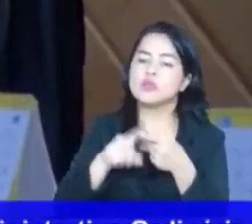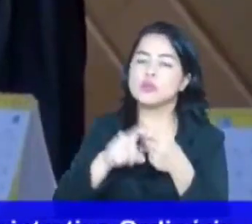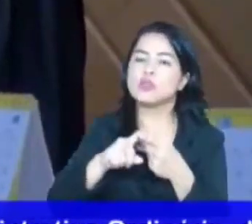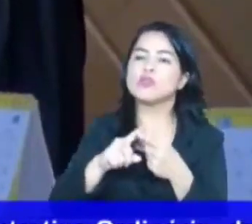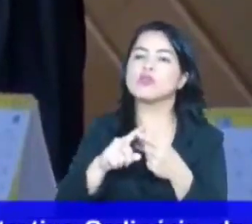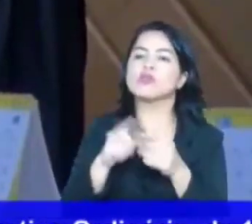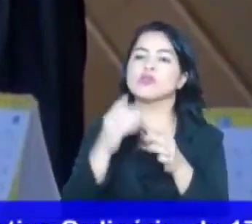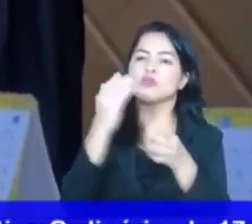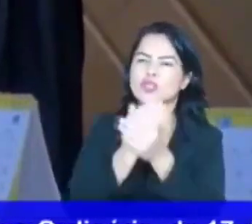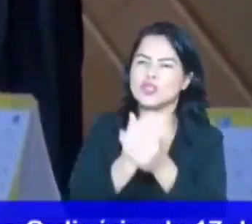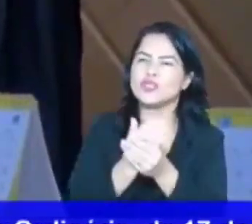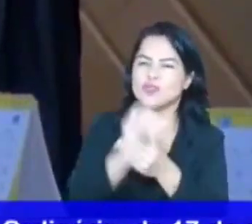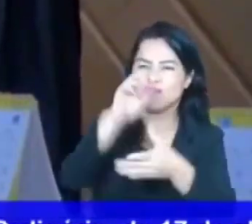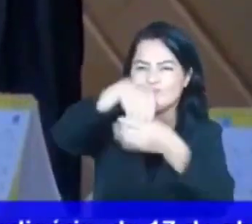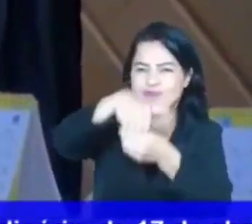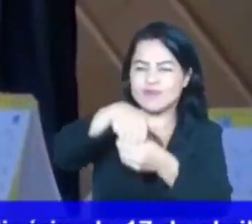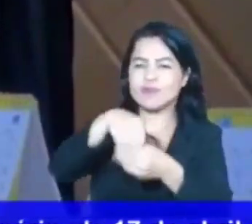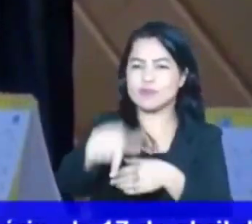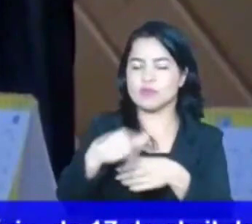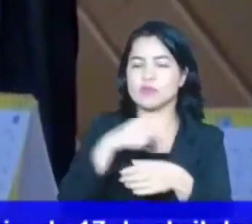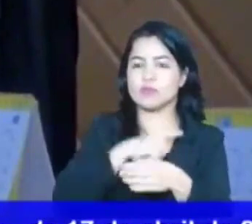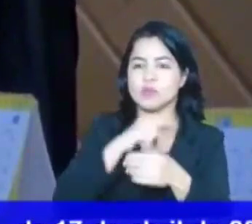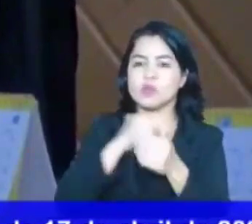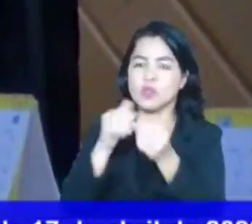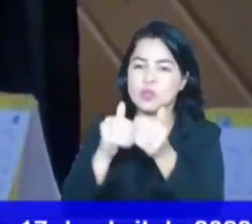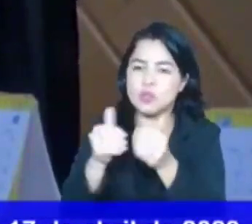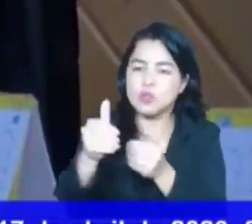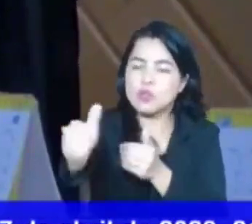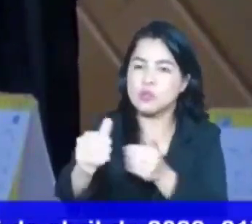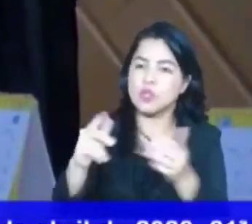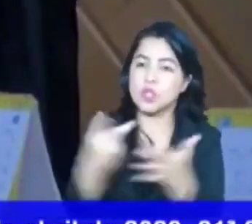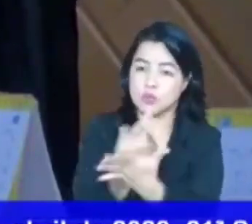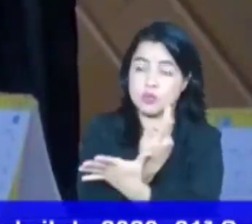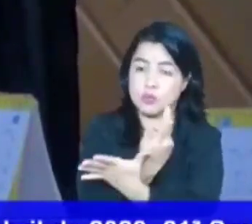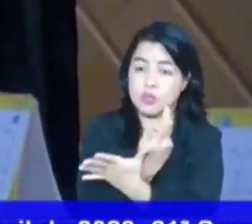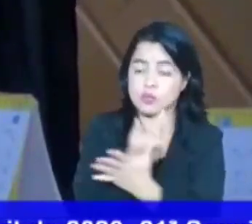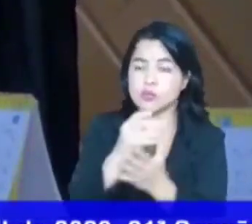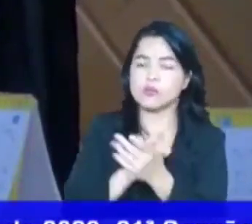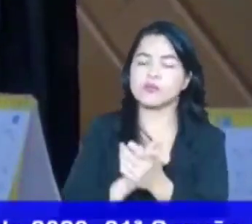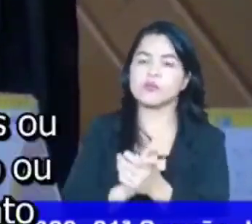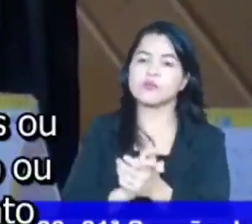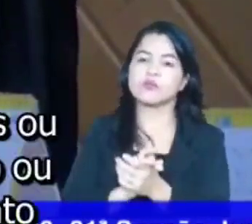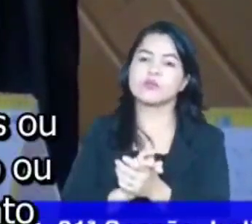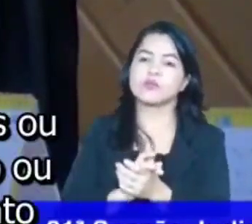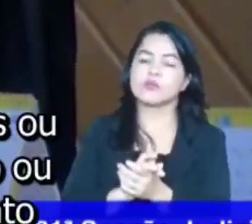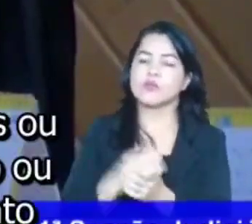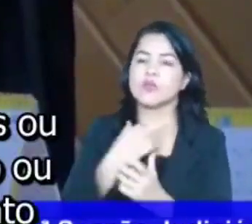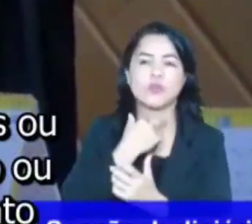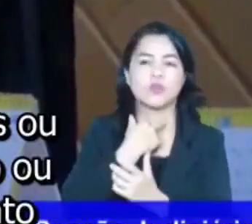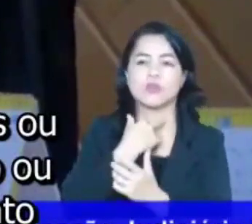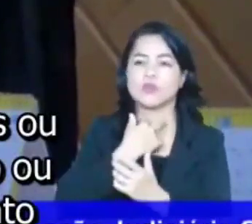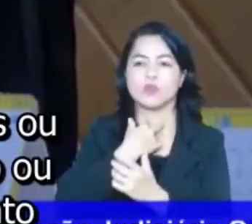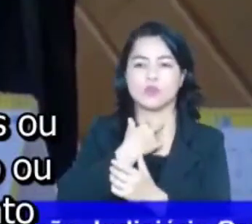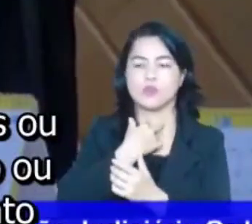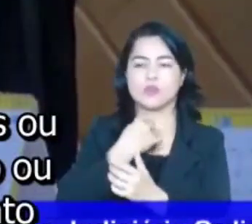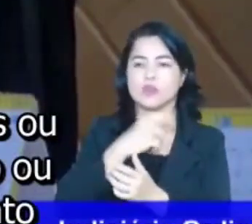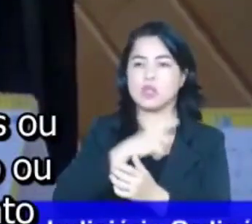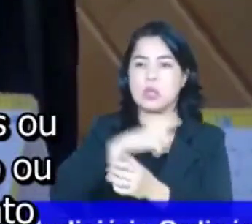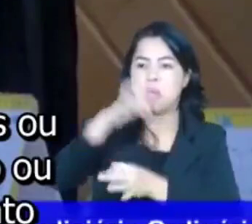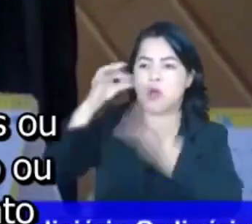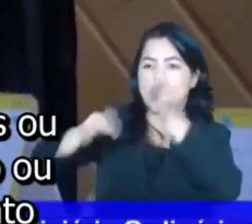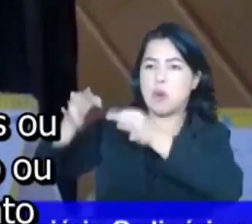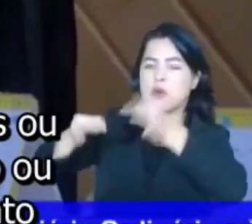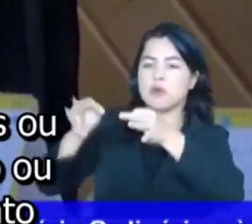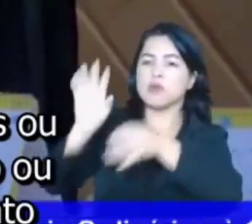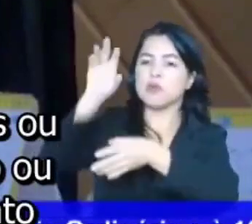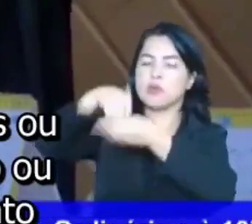essa é a expressão a ser destacada, né? E nos feitos decorrentes do processo eleitoral, não poderão servir como juiz nos